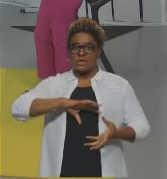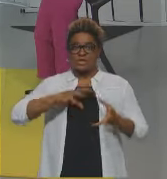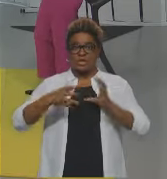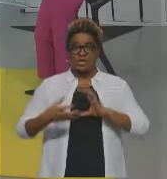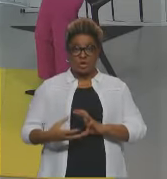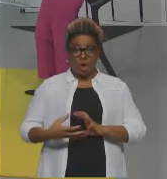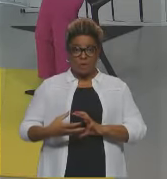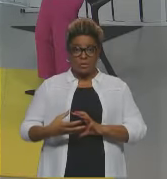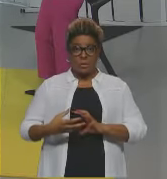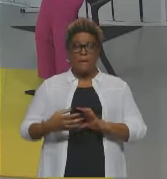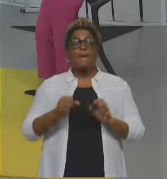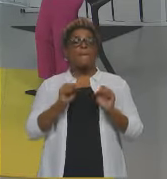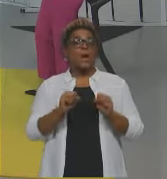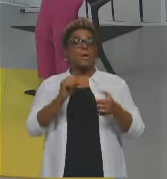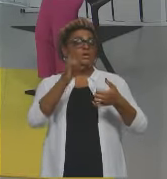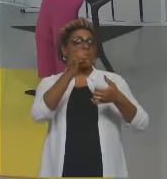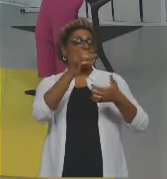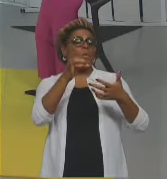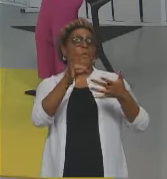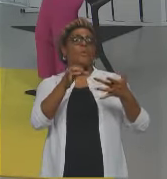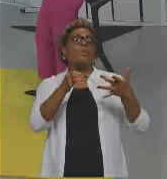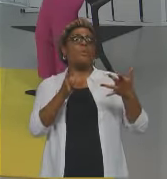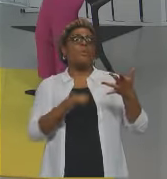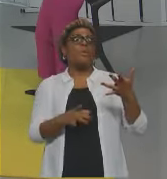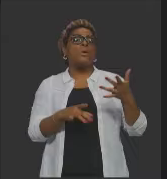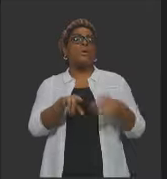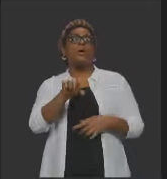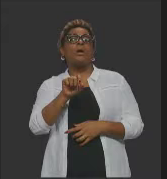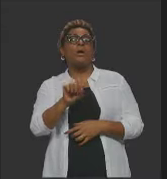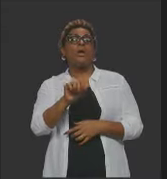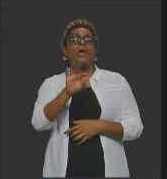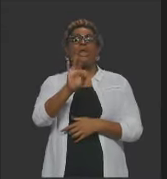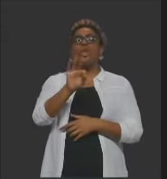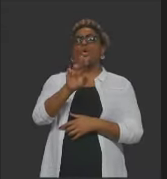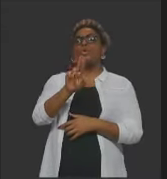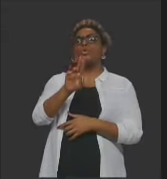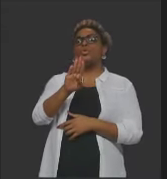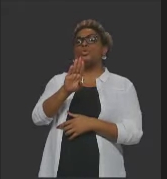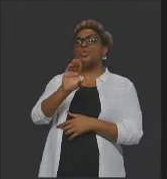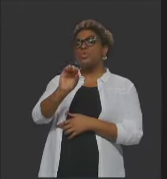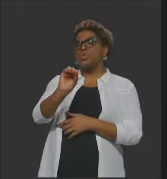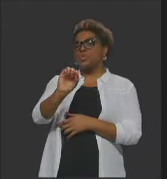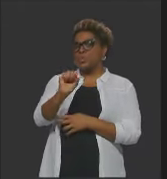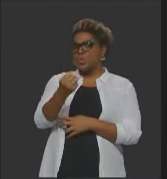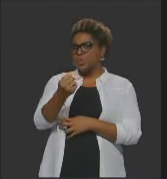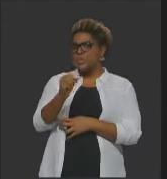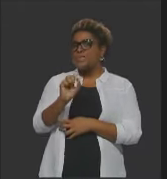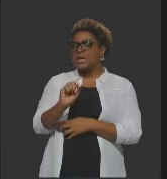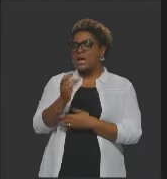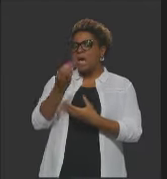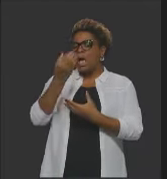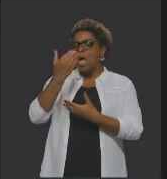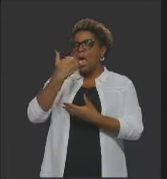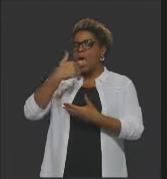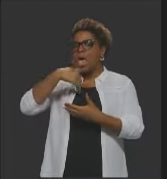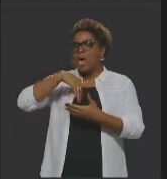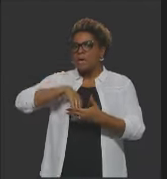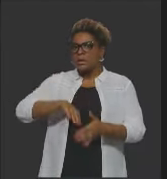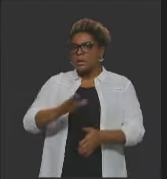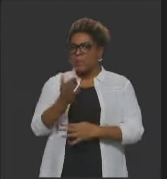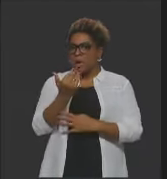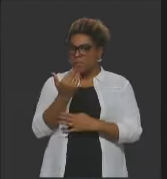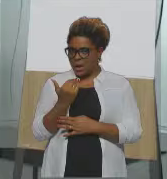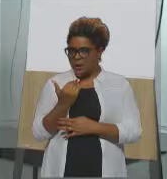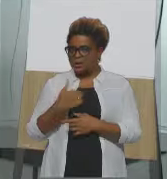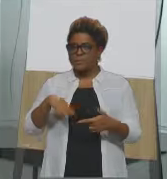sistema digestório ele é dividido em tubos, né, onde passa o alimento. Então, órgãos que fazem parte aí do